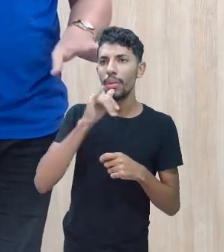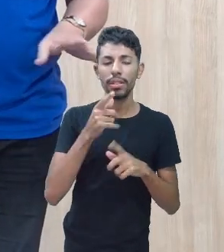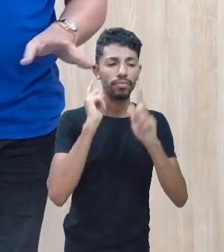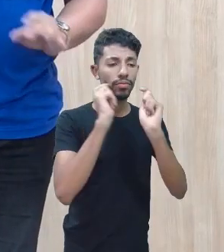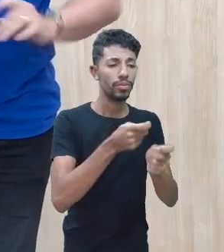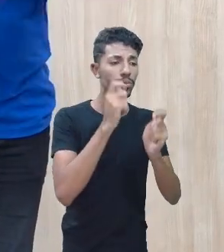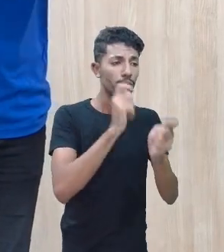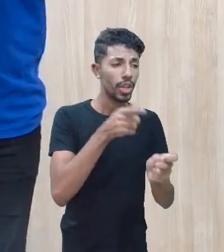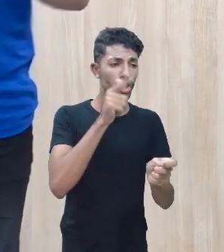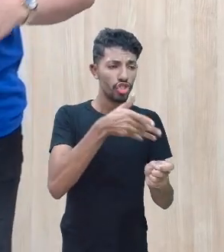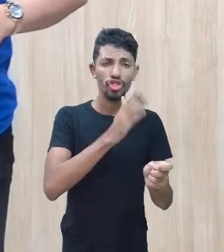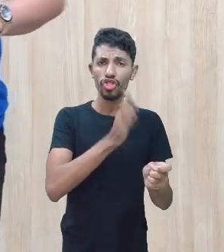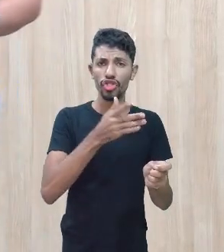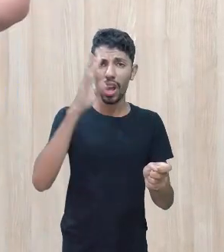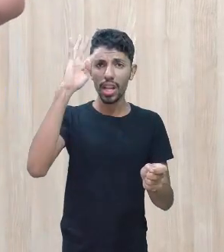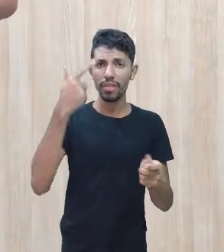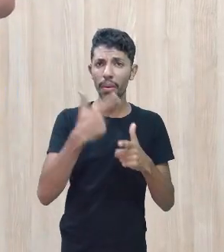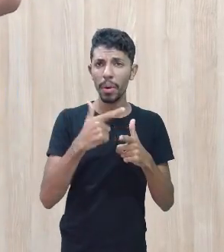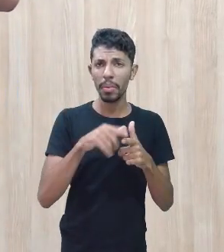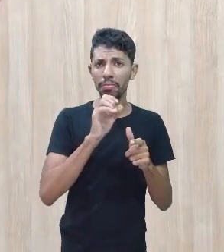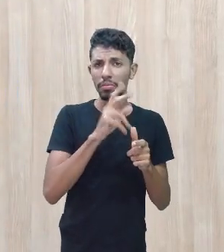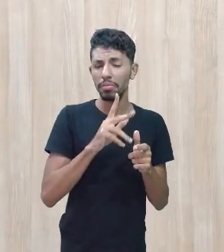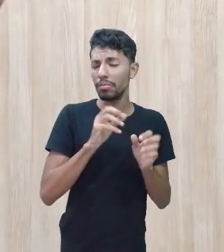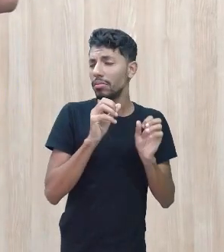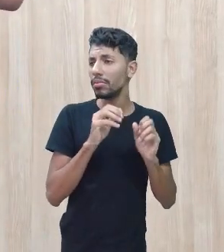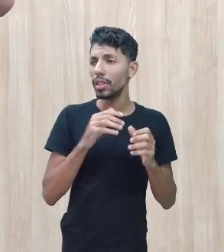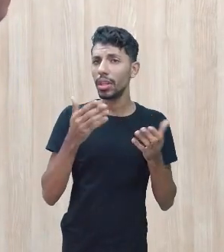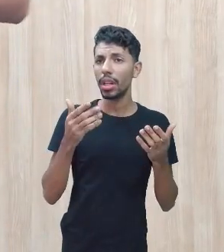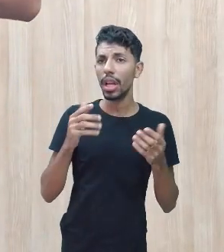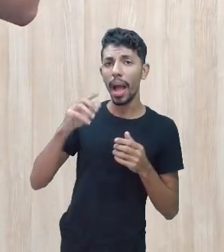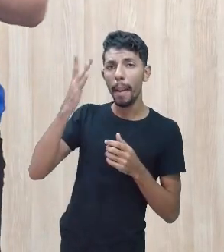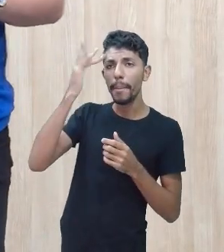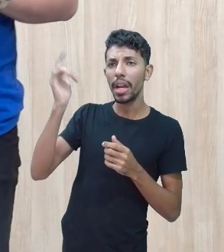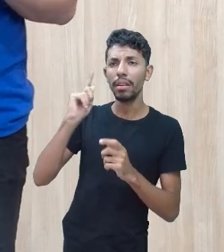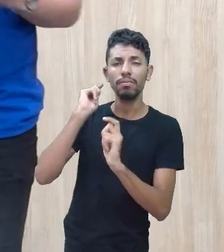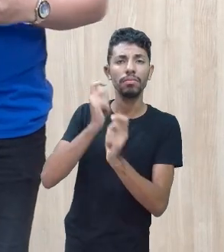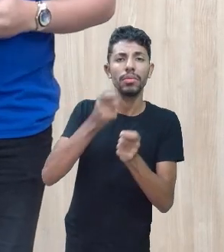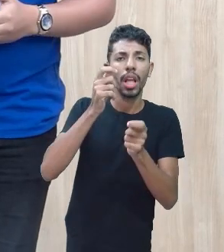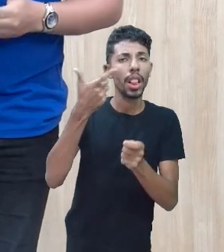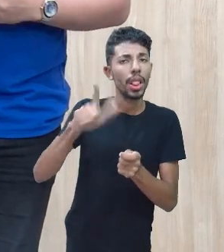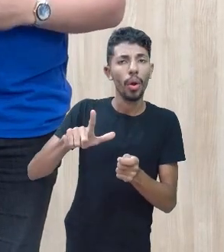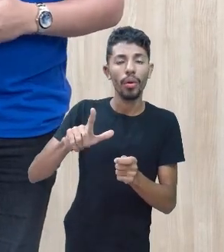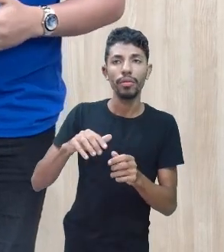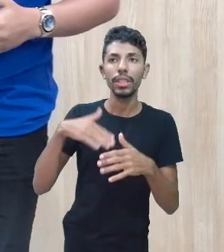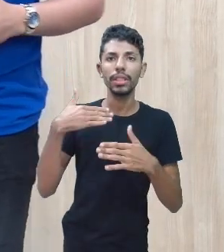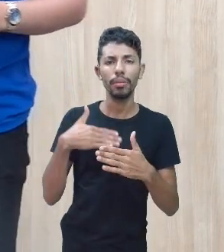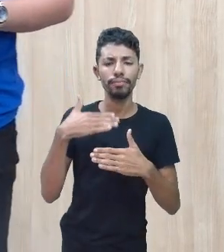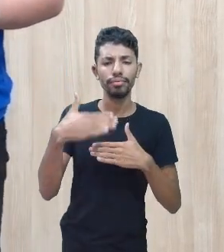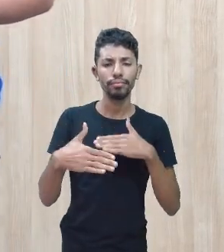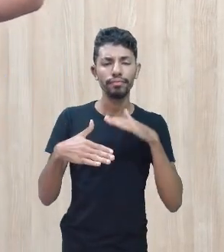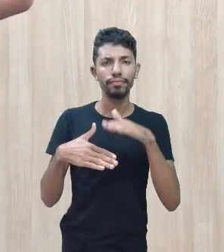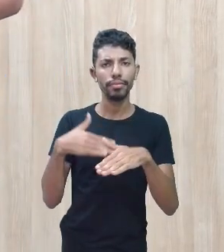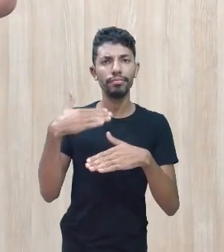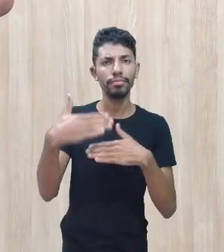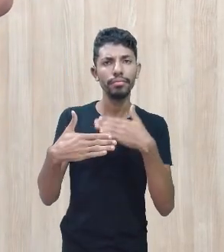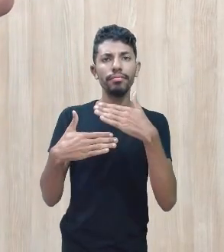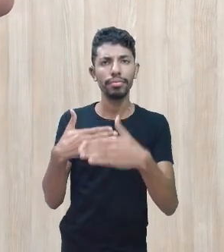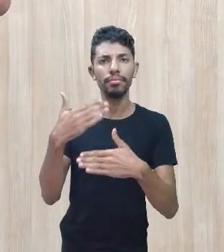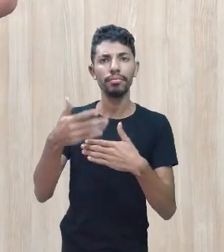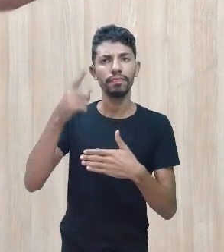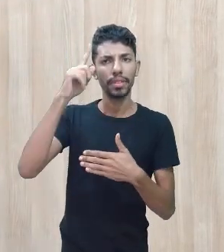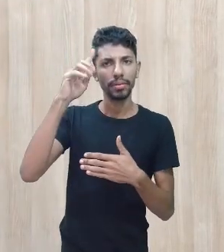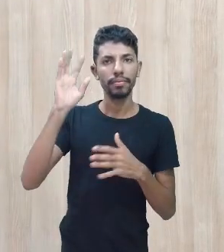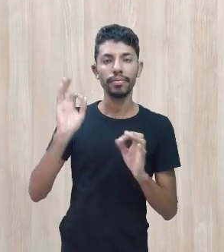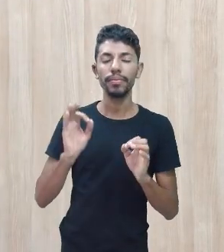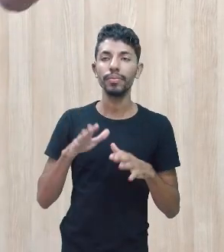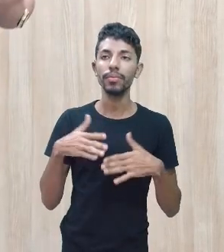resolver o problema de hoje, amanhã eu vou pescar de novo. E aí ele vai vivendo step by step, passo a passo, um dia de cada vez. E aí quando ele agora